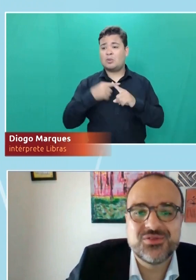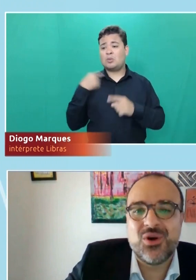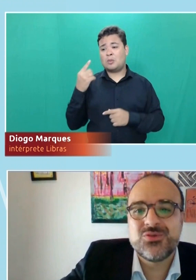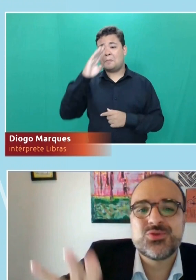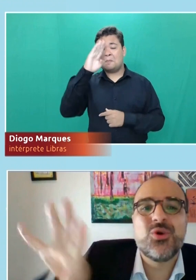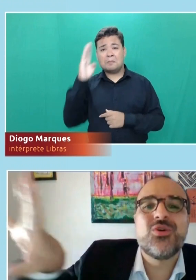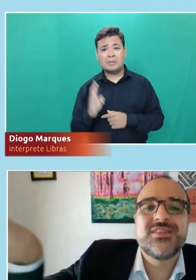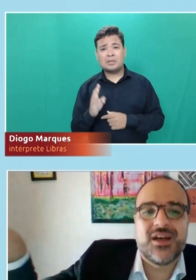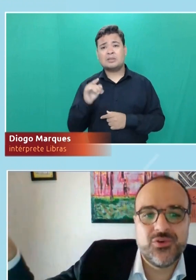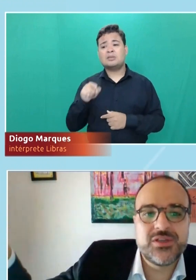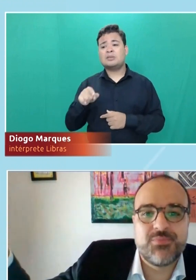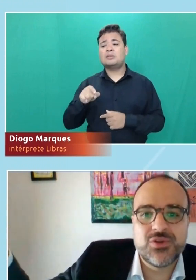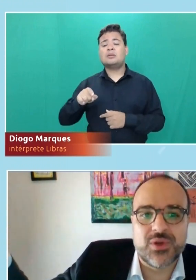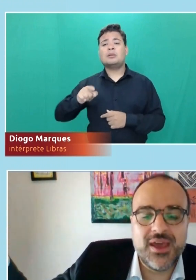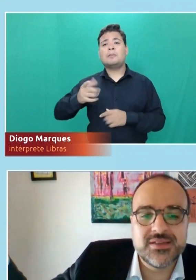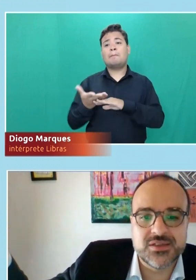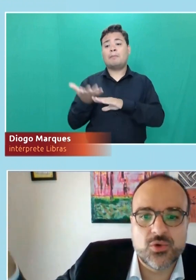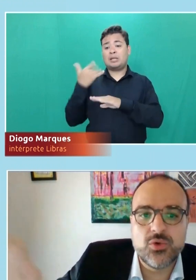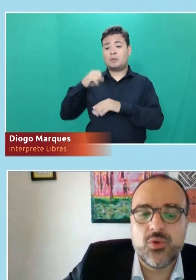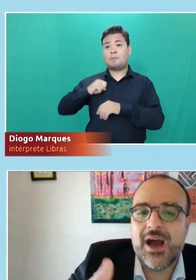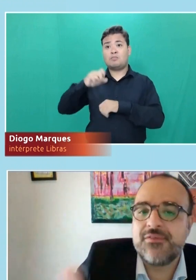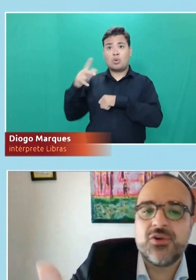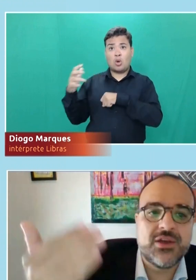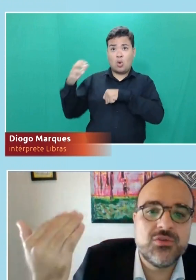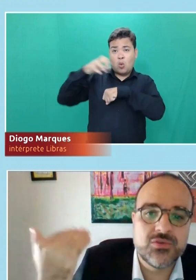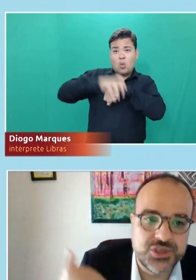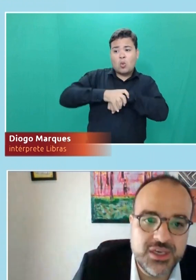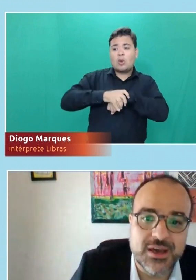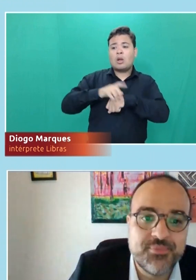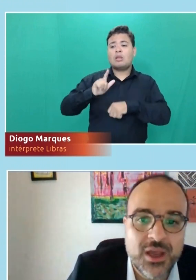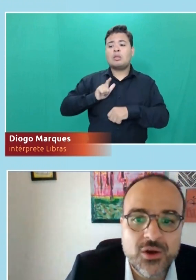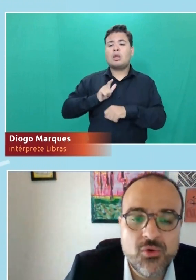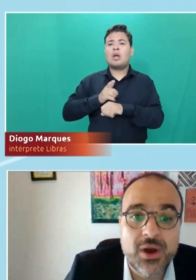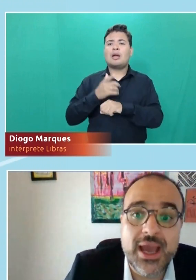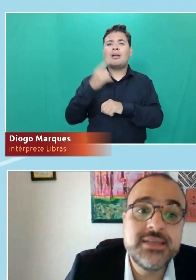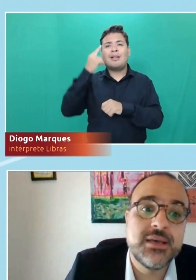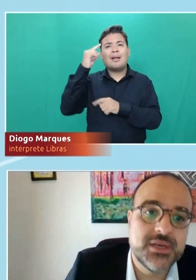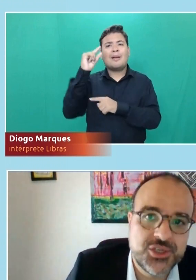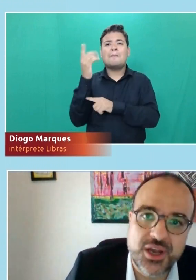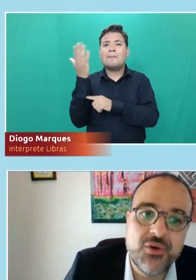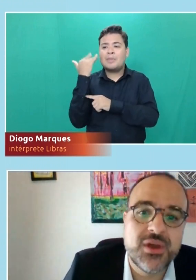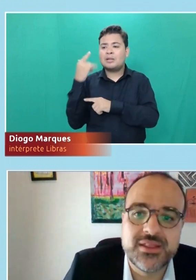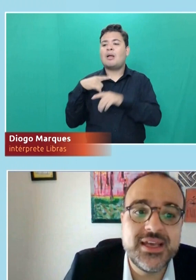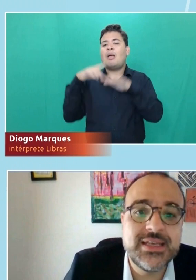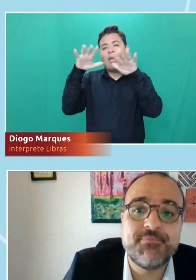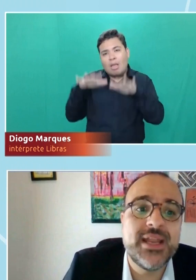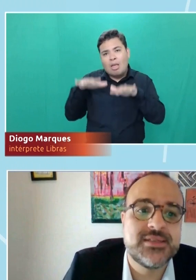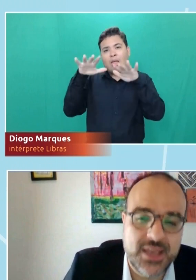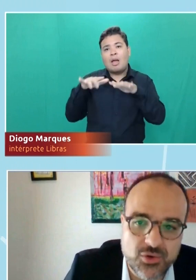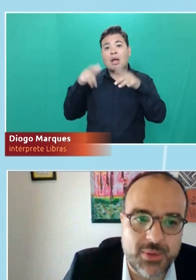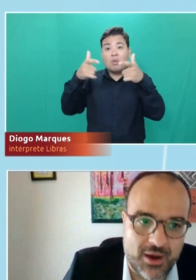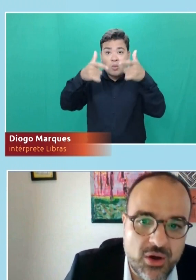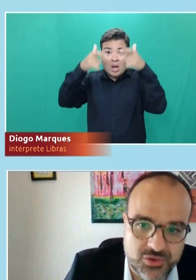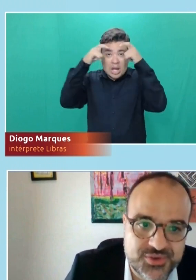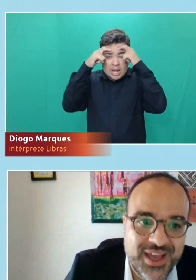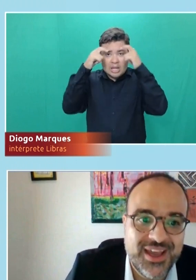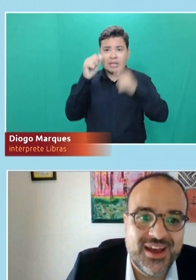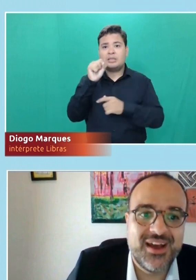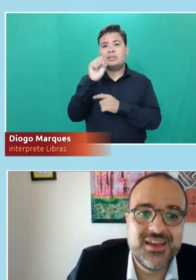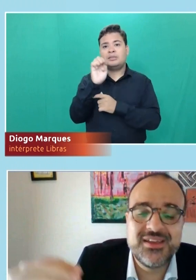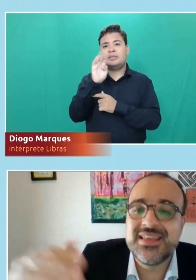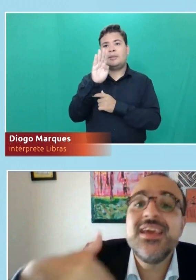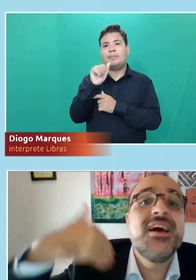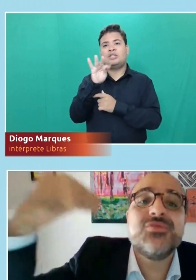brasileiros, e os nossos colonizadores portugueses cultuavam até outro dia um rei Sebastião que desapareceu no